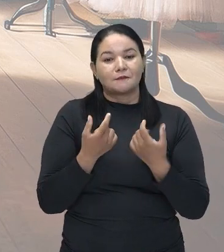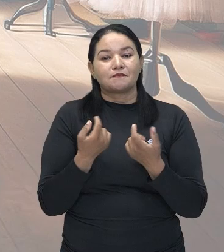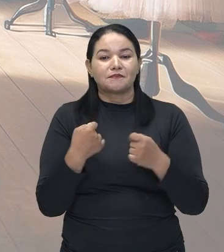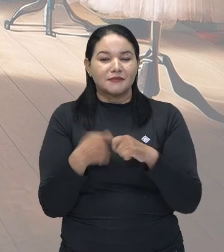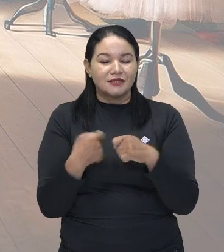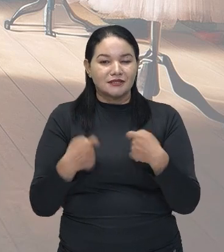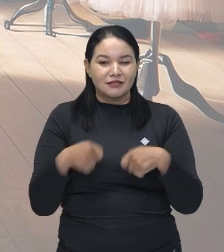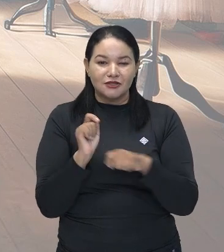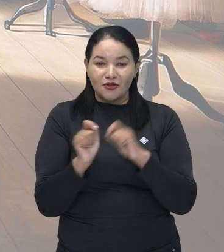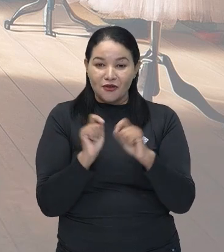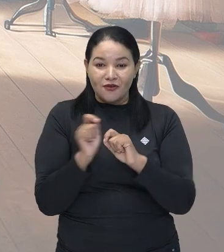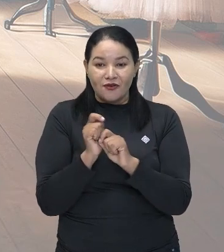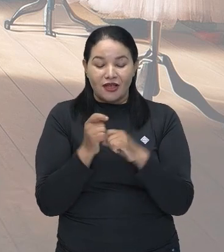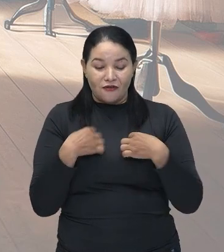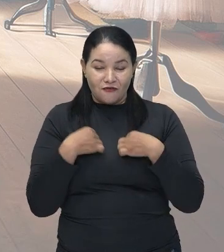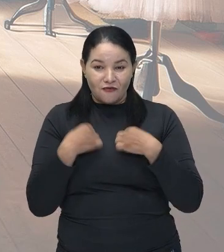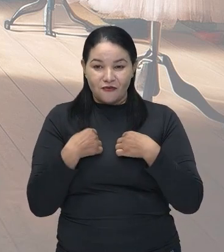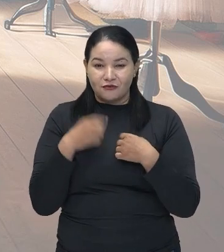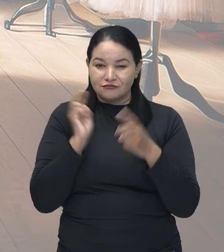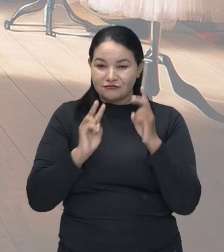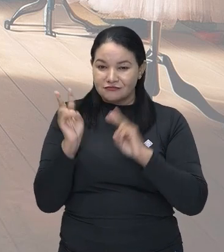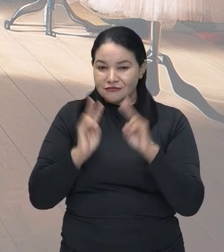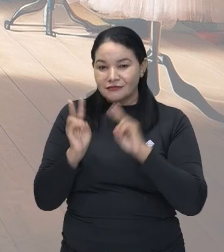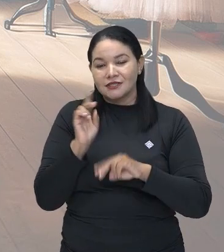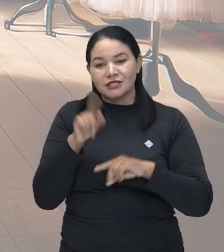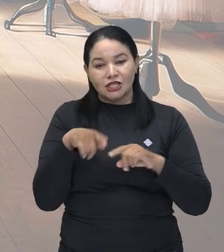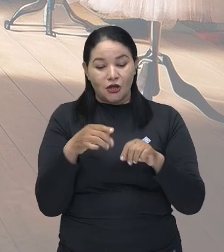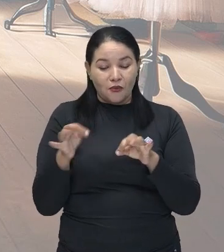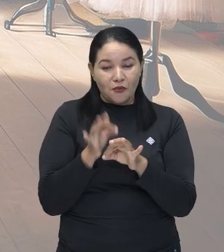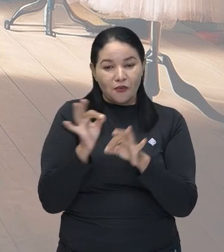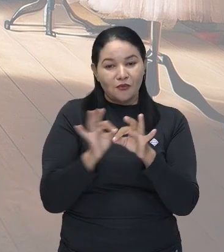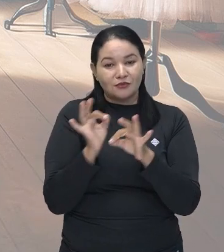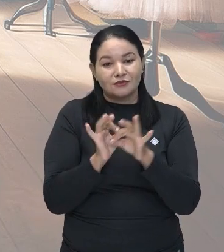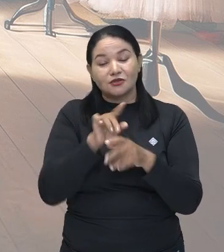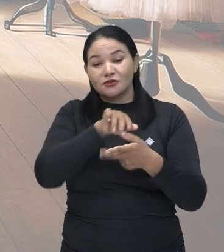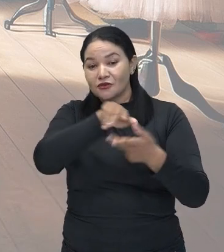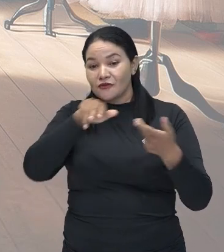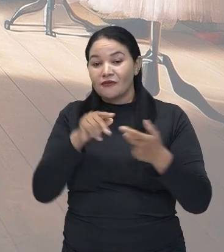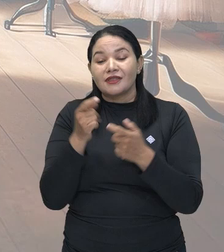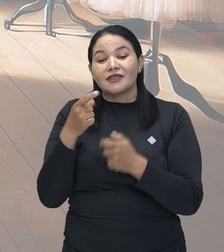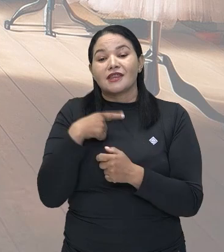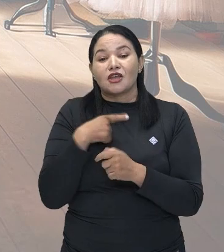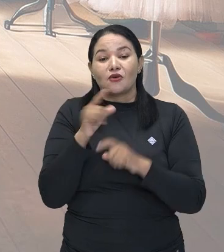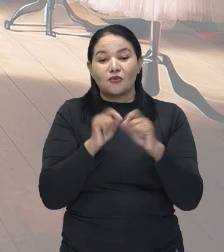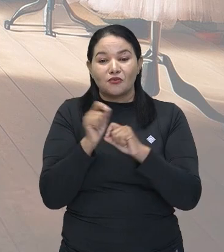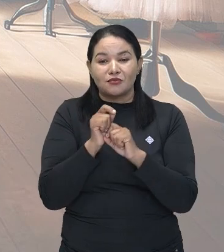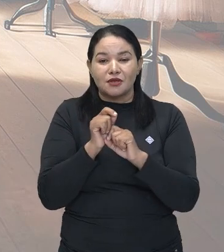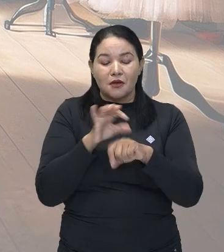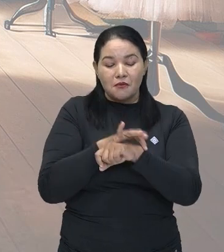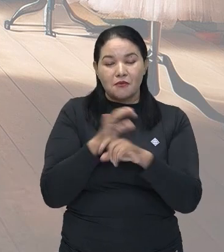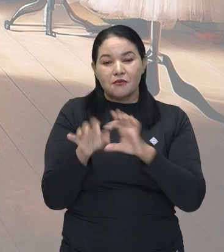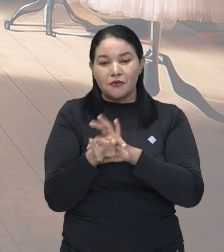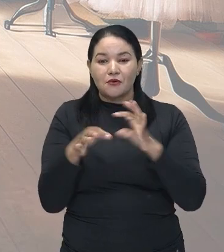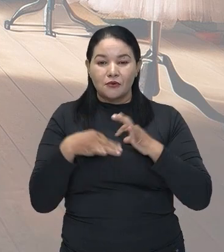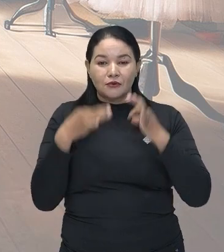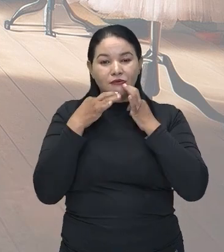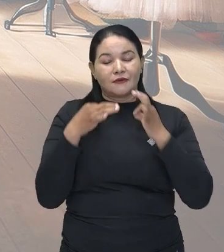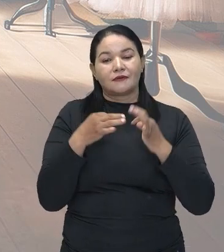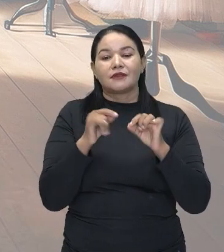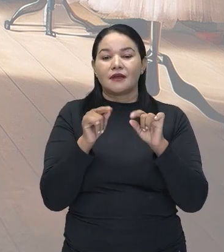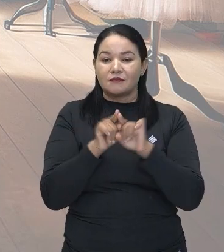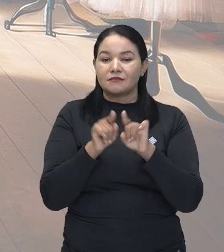estamos vendo aqui no nosso ateliê de costura, além dessas vestimentas, tem os acessórios. Ele é definido como